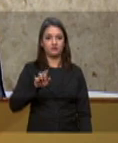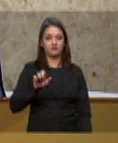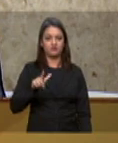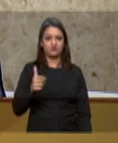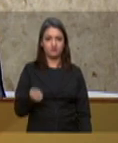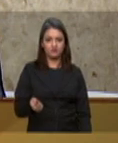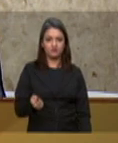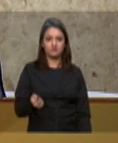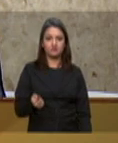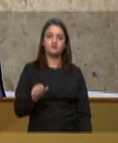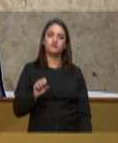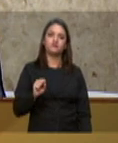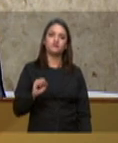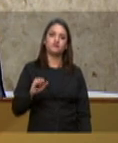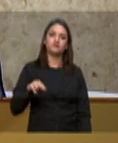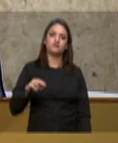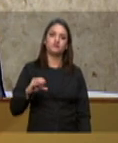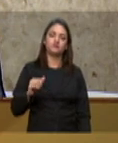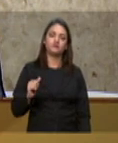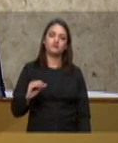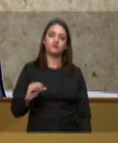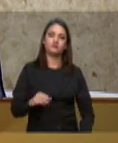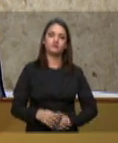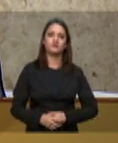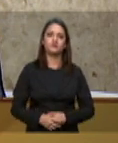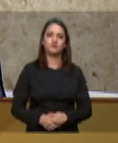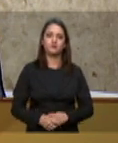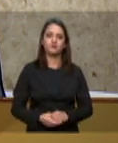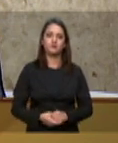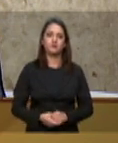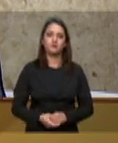Neves, aqui também presencialmente.